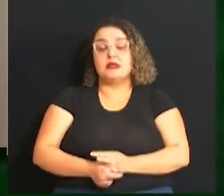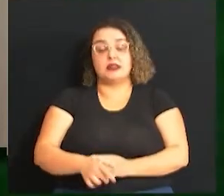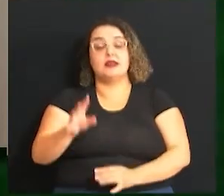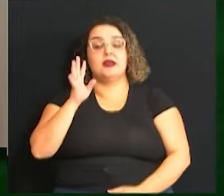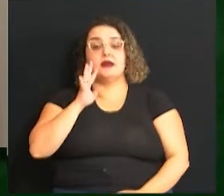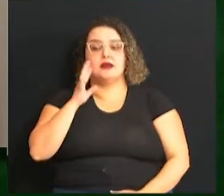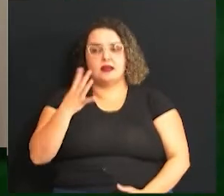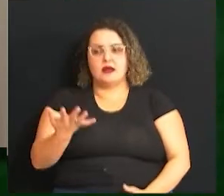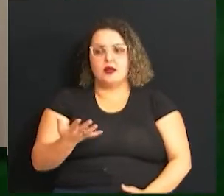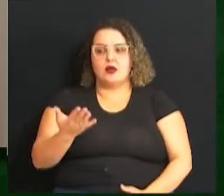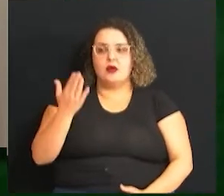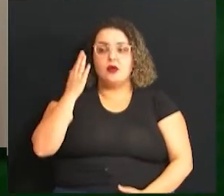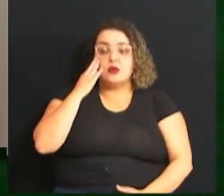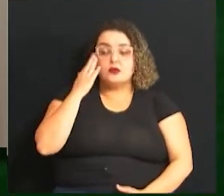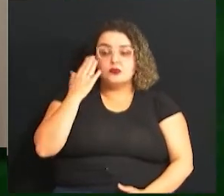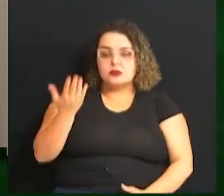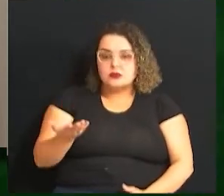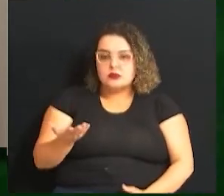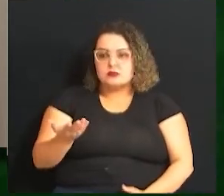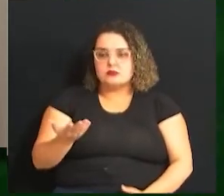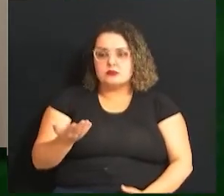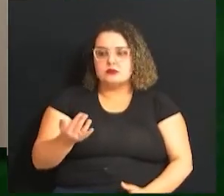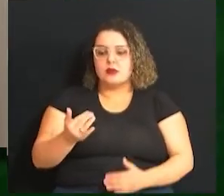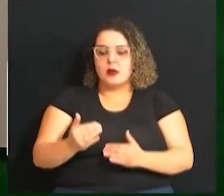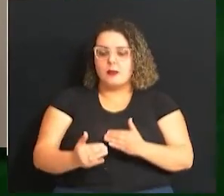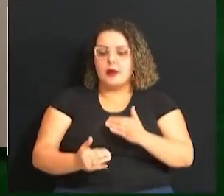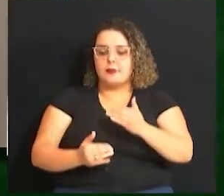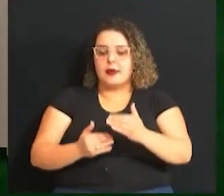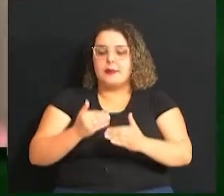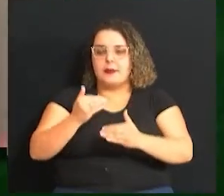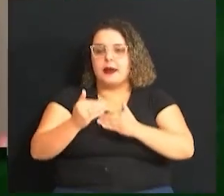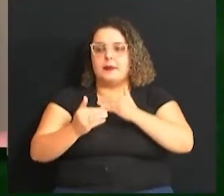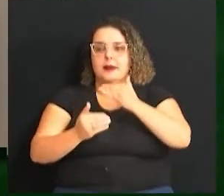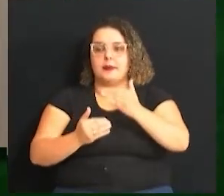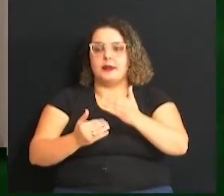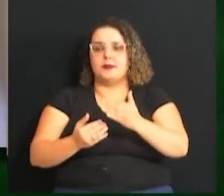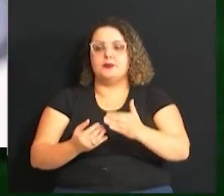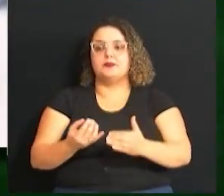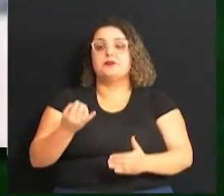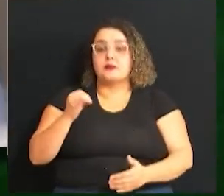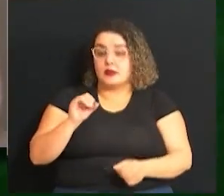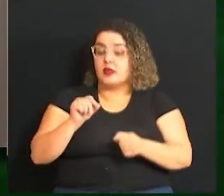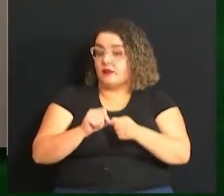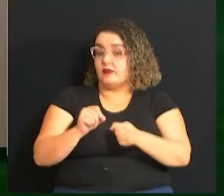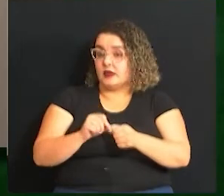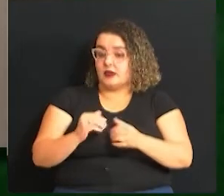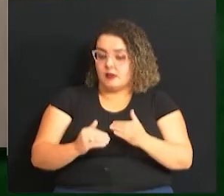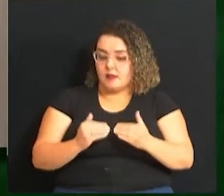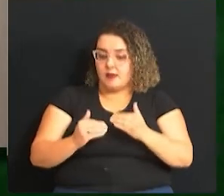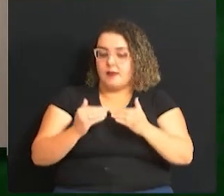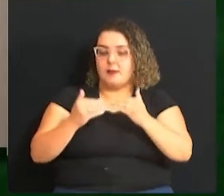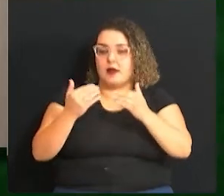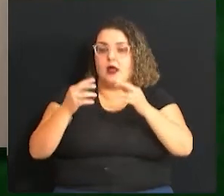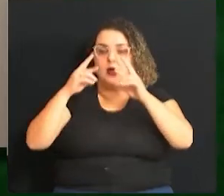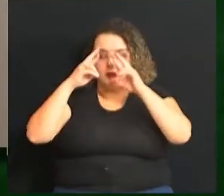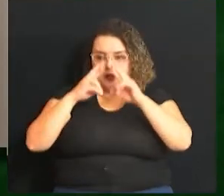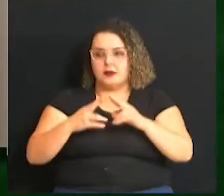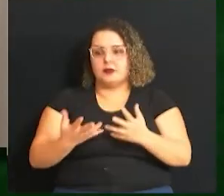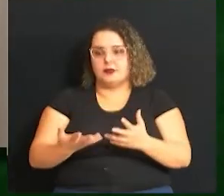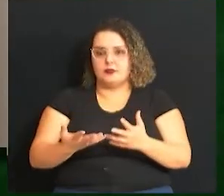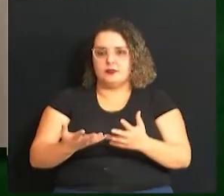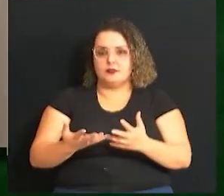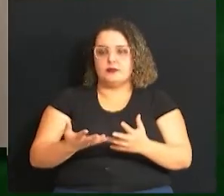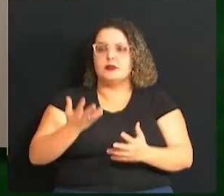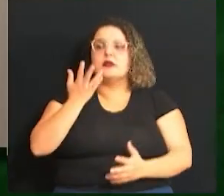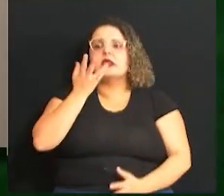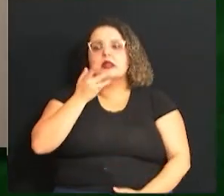E é muito legal, porque assim, os saberes, eles são progressivos, e se você faz essa progressão, se você